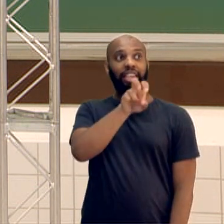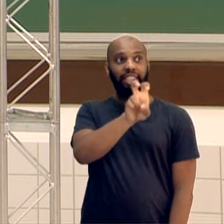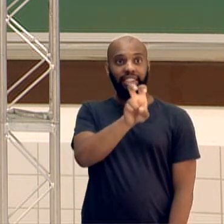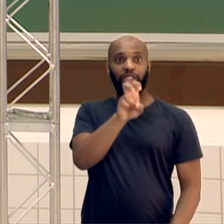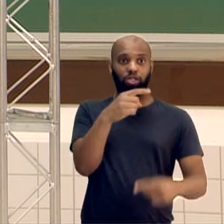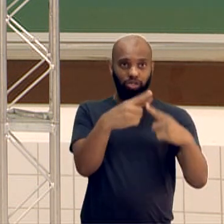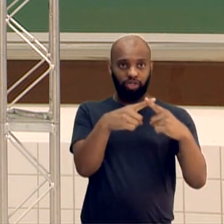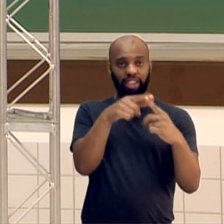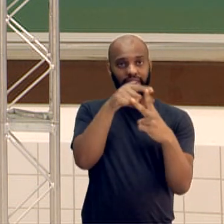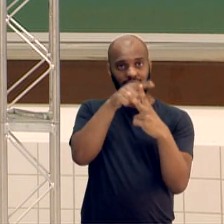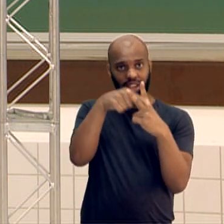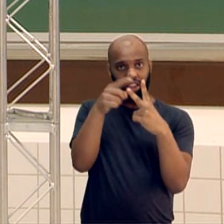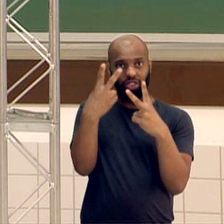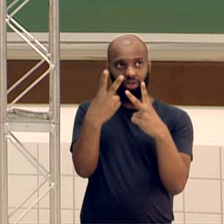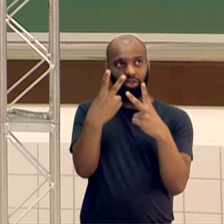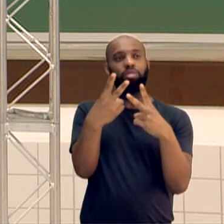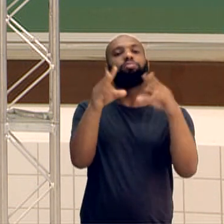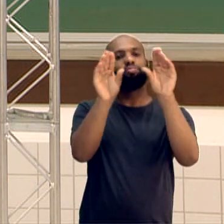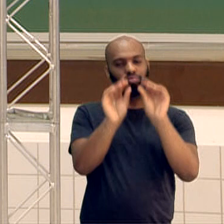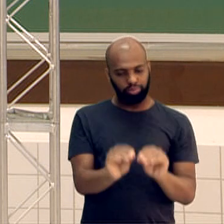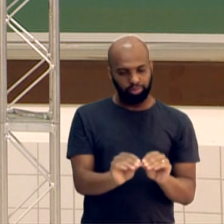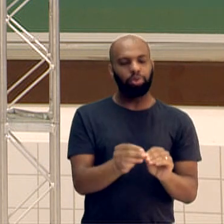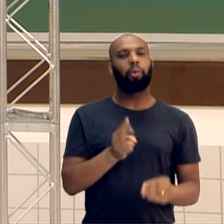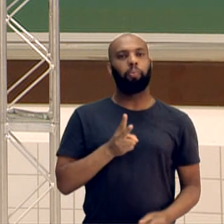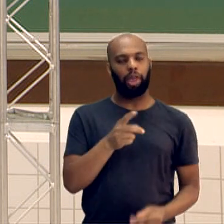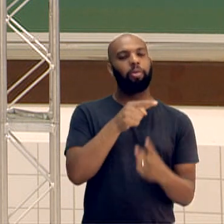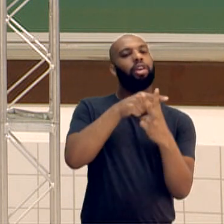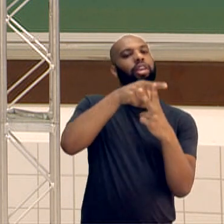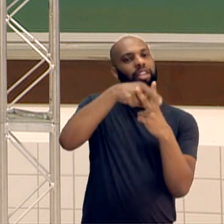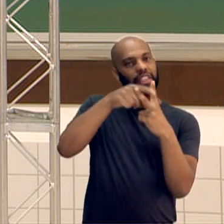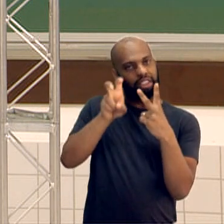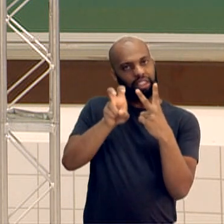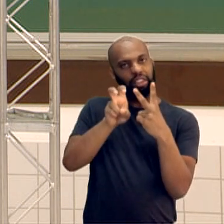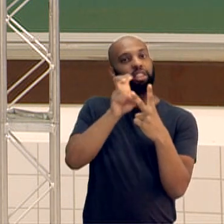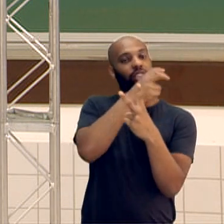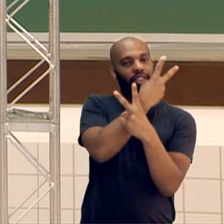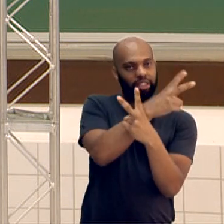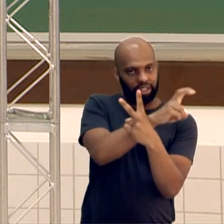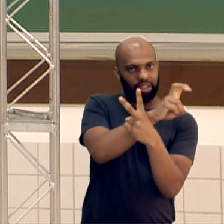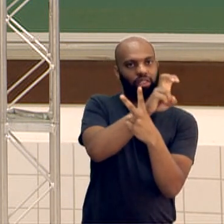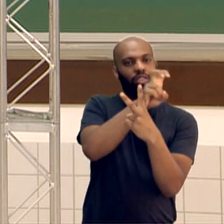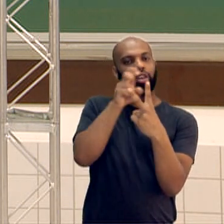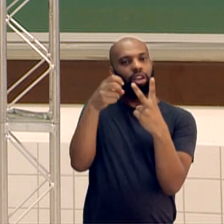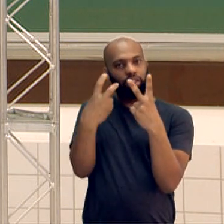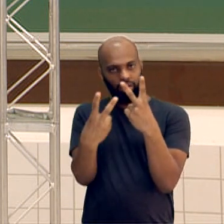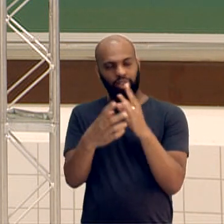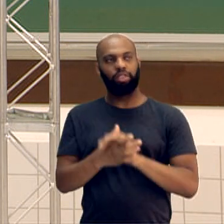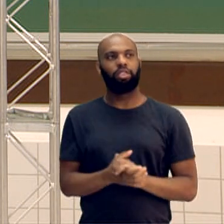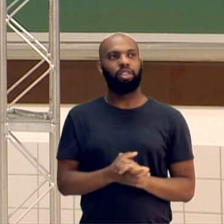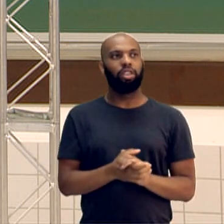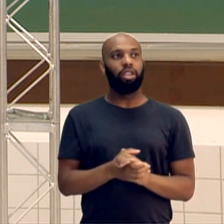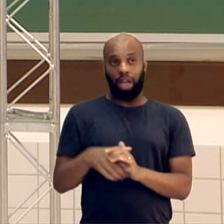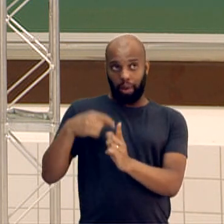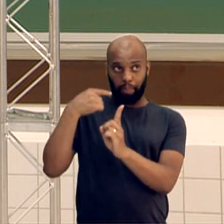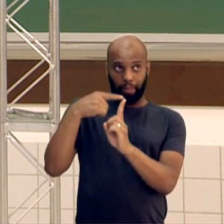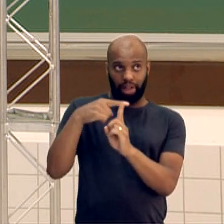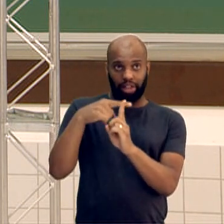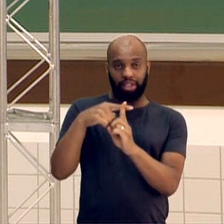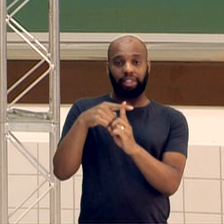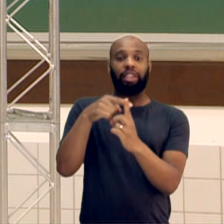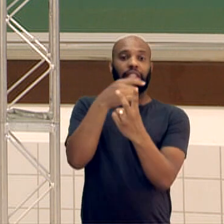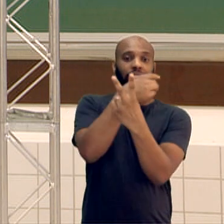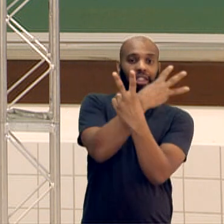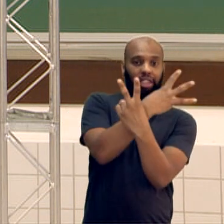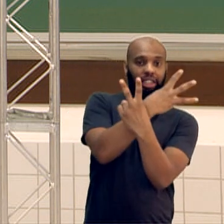vezes a raiz de 2 vai ser 5 raiz de 2. Mais 3